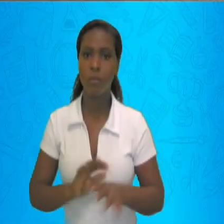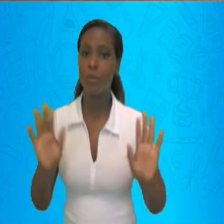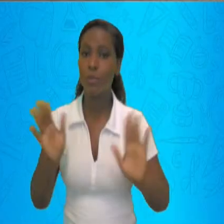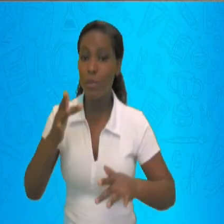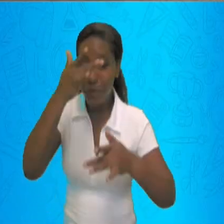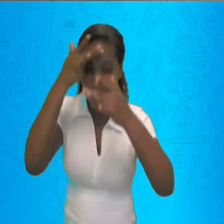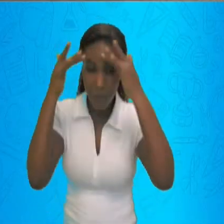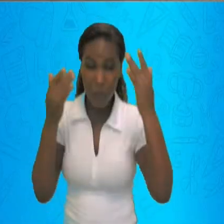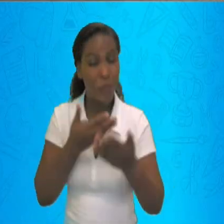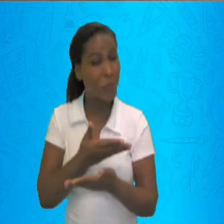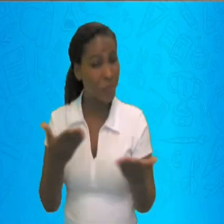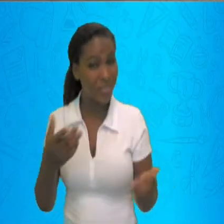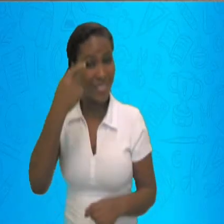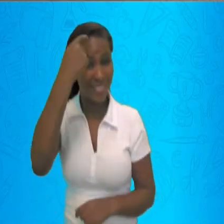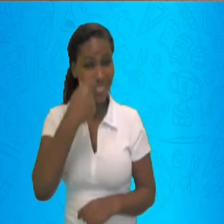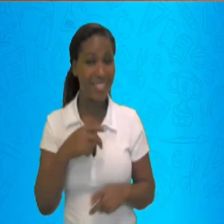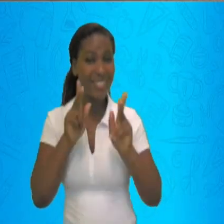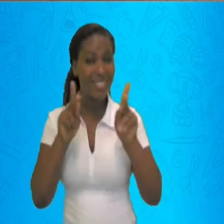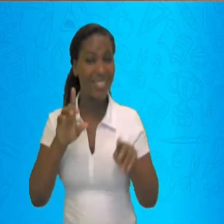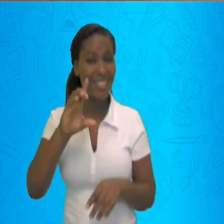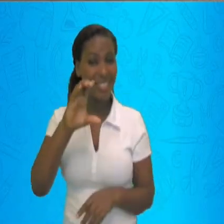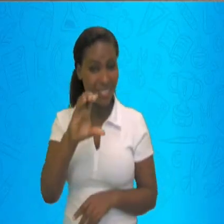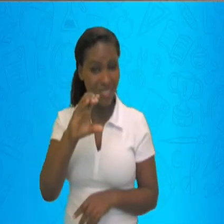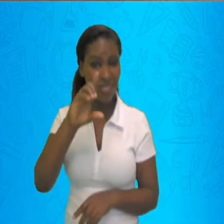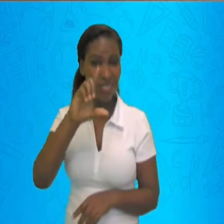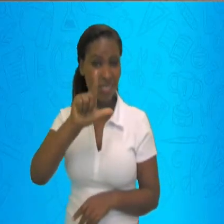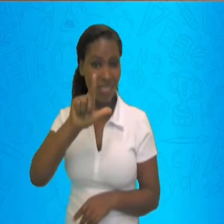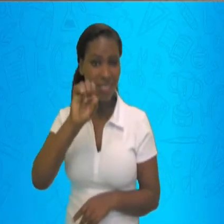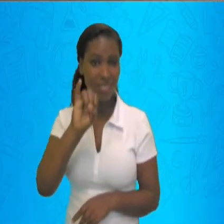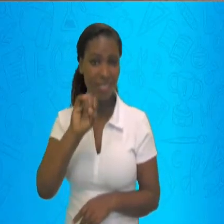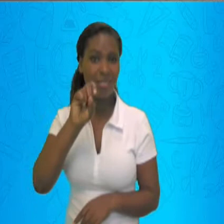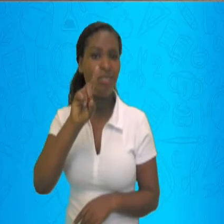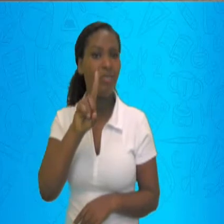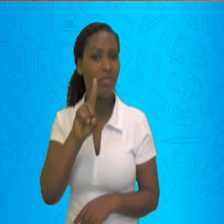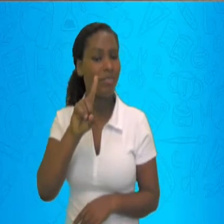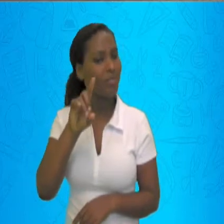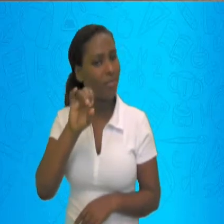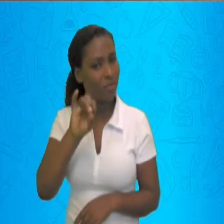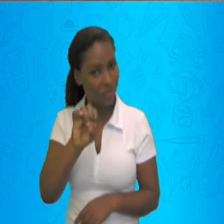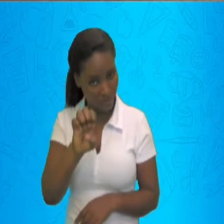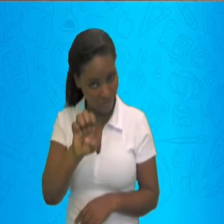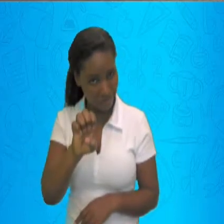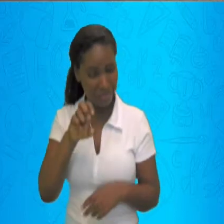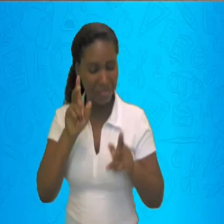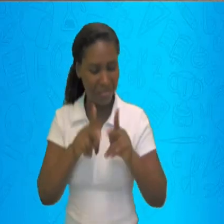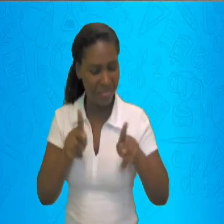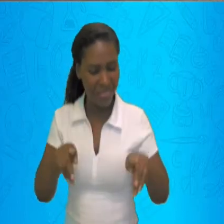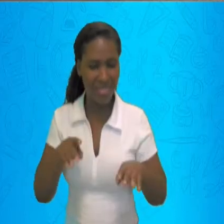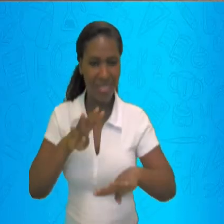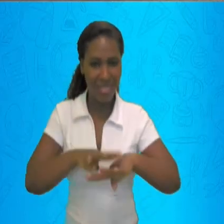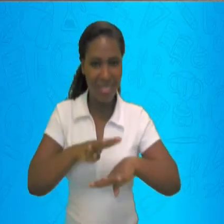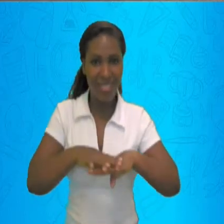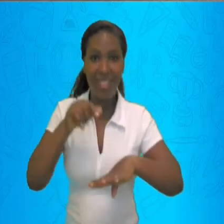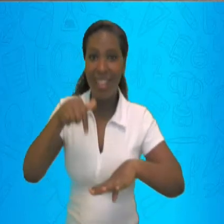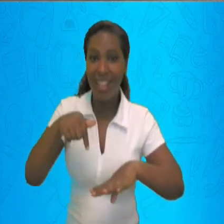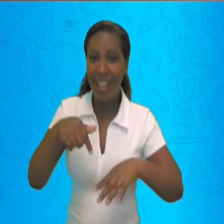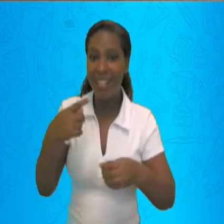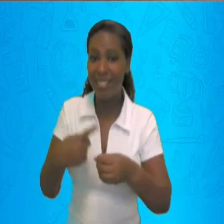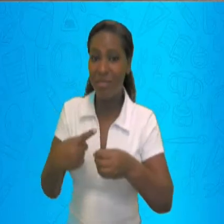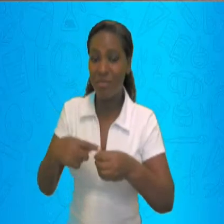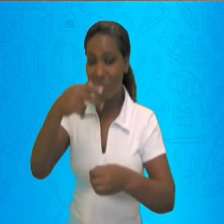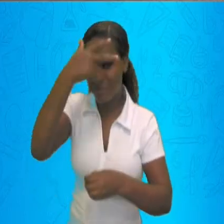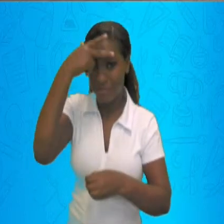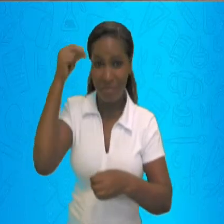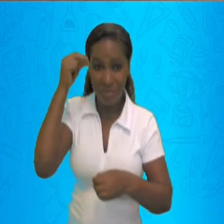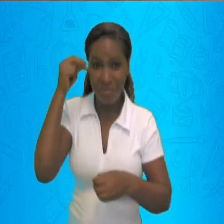Olá, pessoal! Eu sou Cleide Duarte, professora de matemática na rede municipal de Governador Valadares.